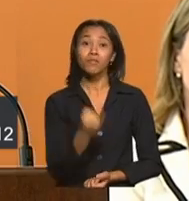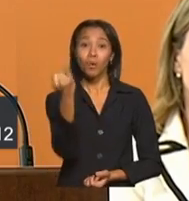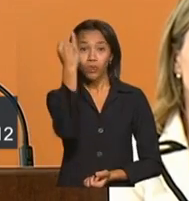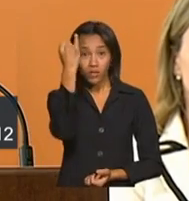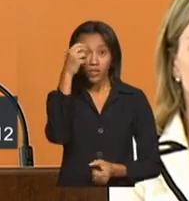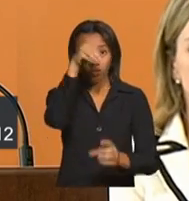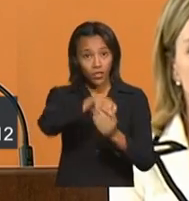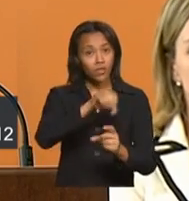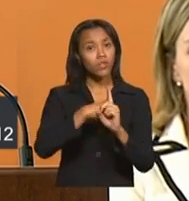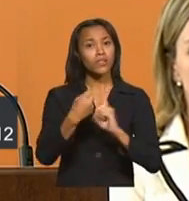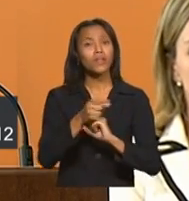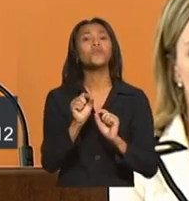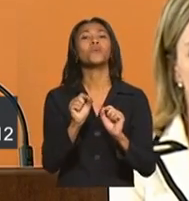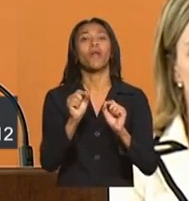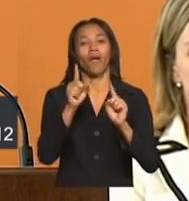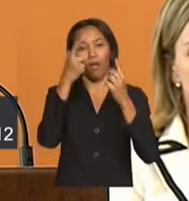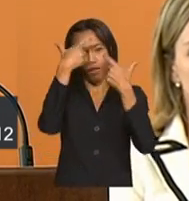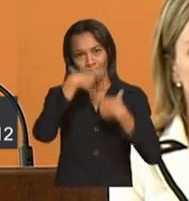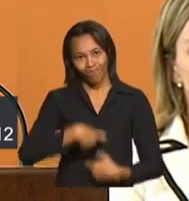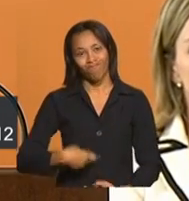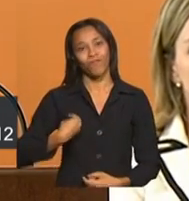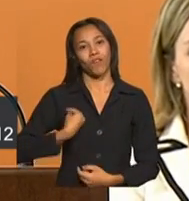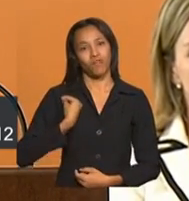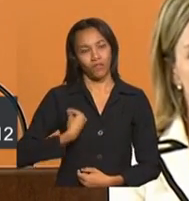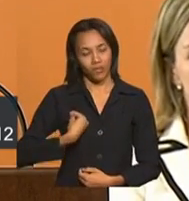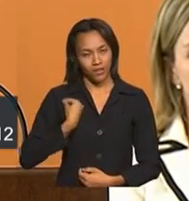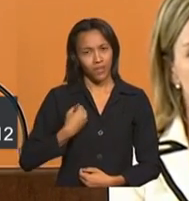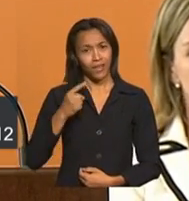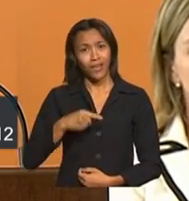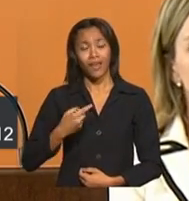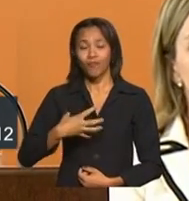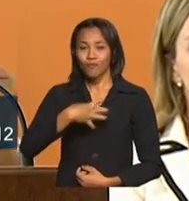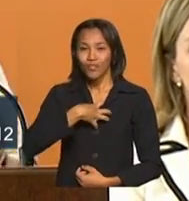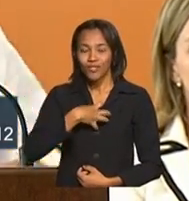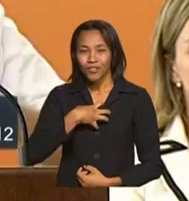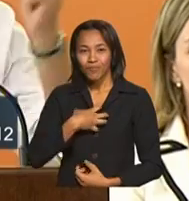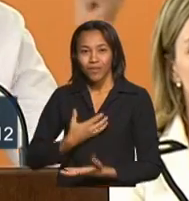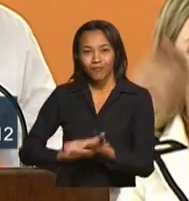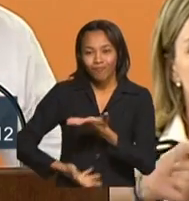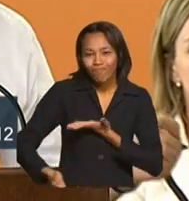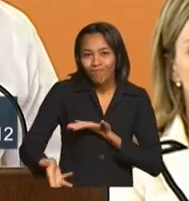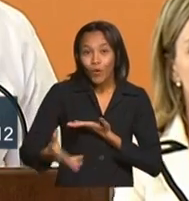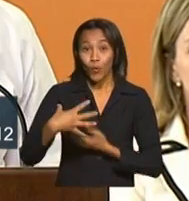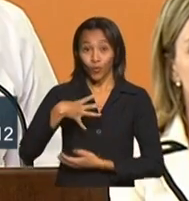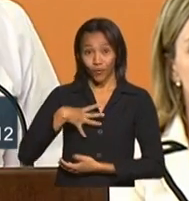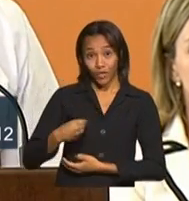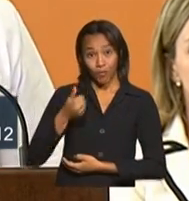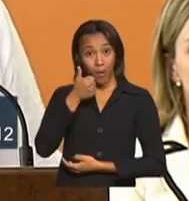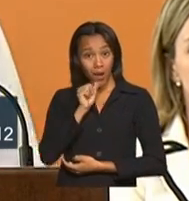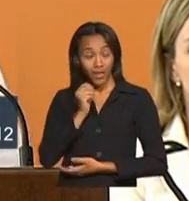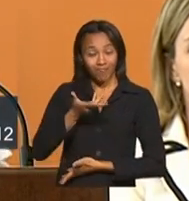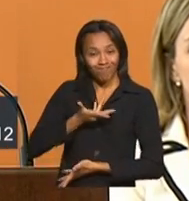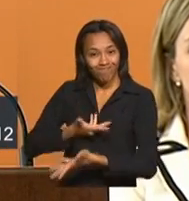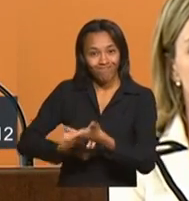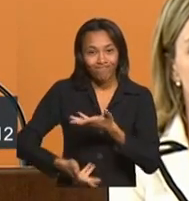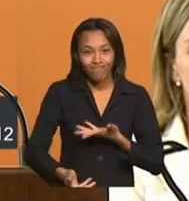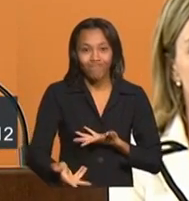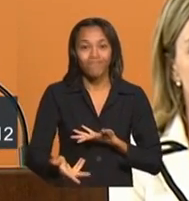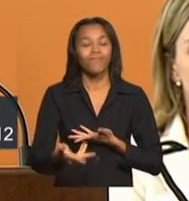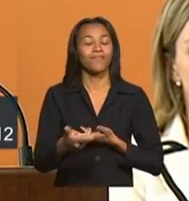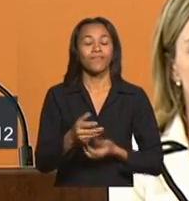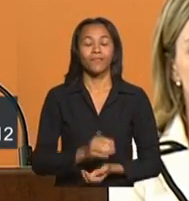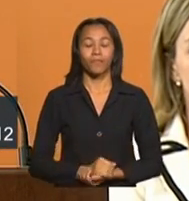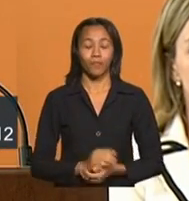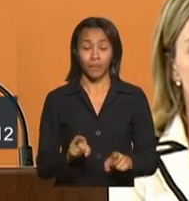sociedade, que é a vida, que são as relações afetivas entre uma mãe e um filho, entre